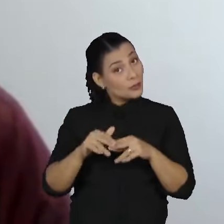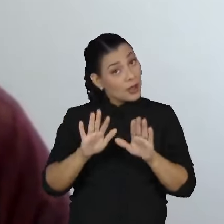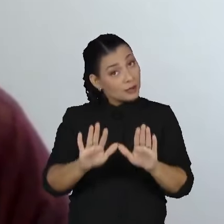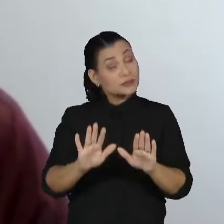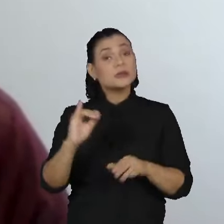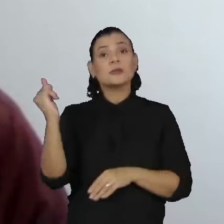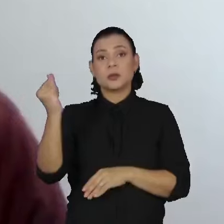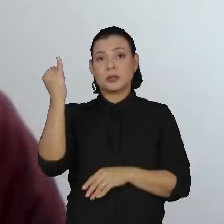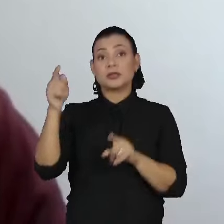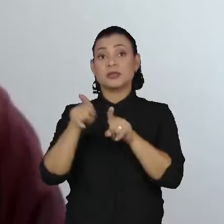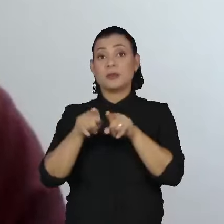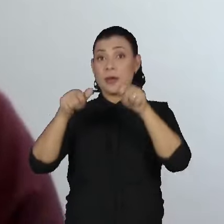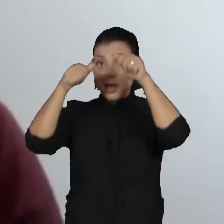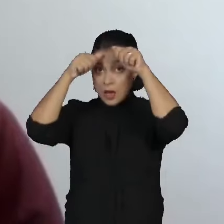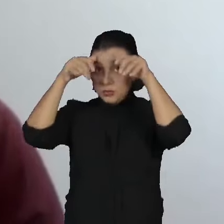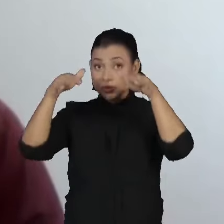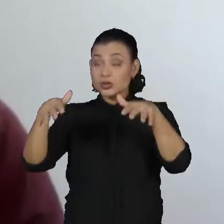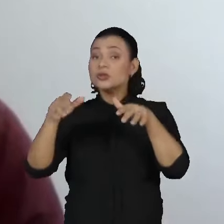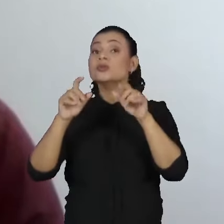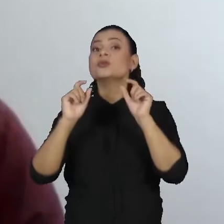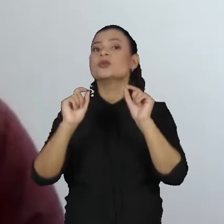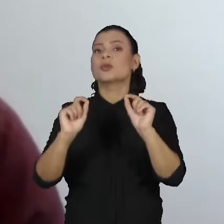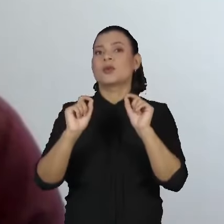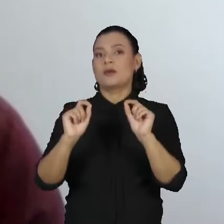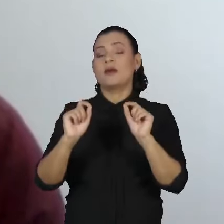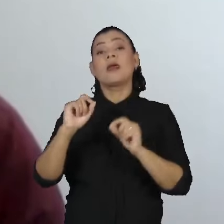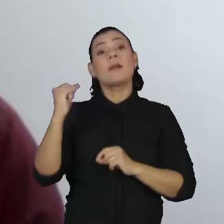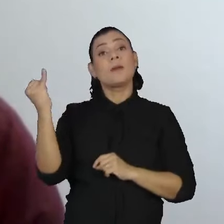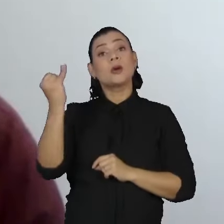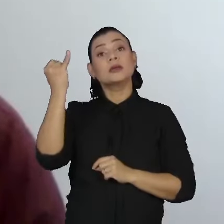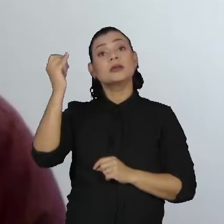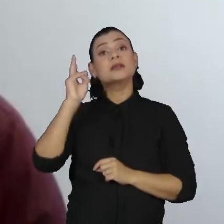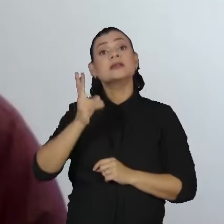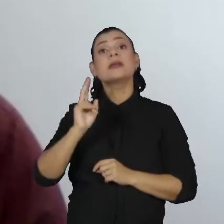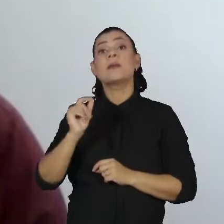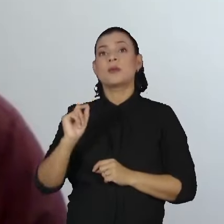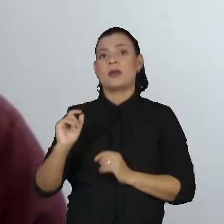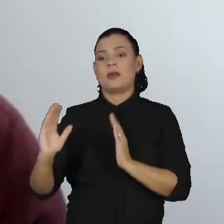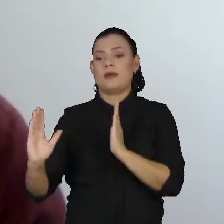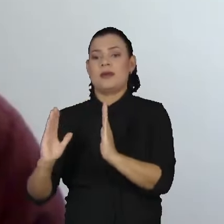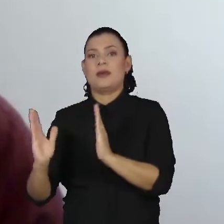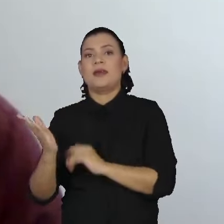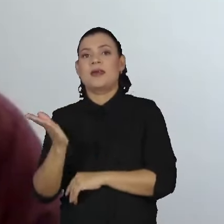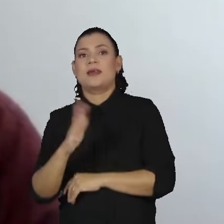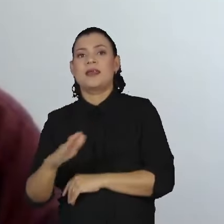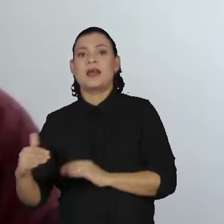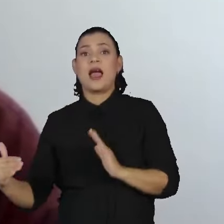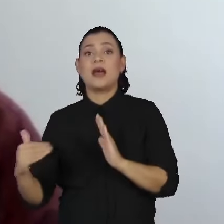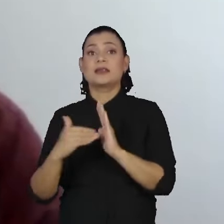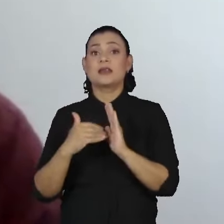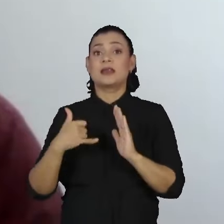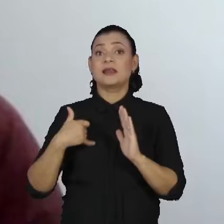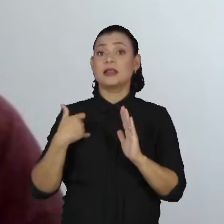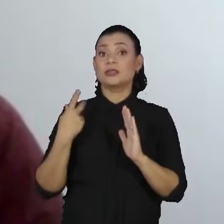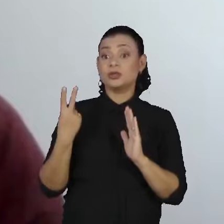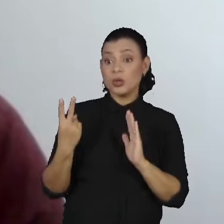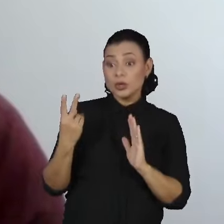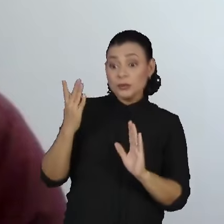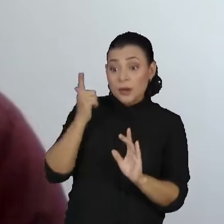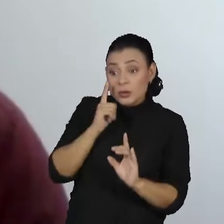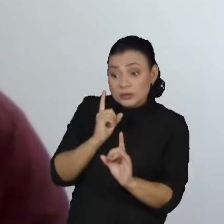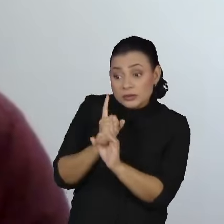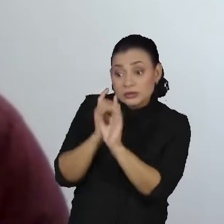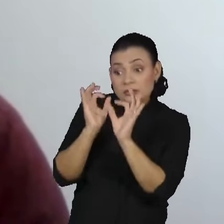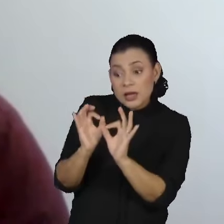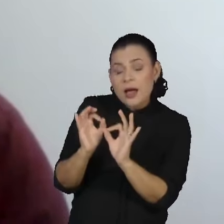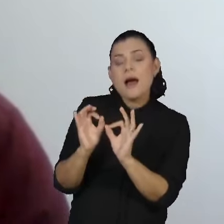no caso do autismo, é muito importante que ele seja visto dentro da primeira infância. Então, até os 2 anos, para a partir daí, a gente já